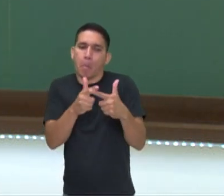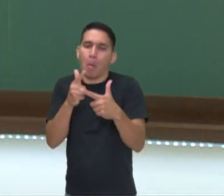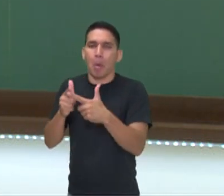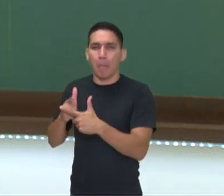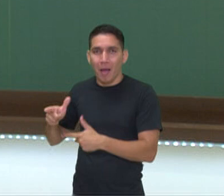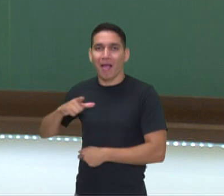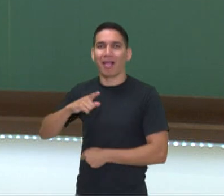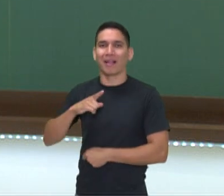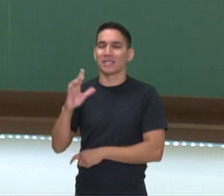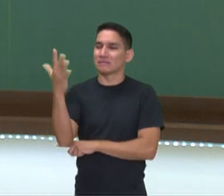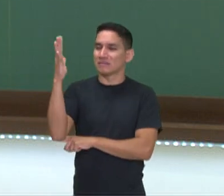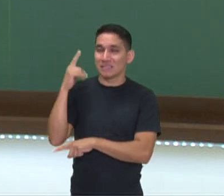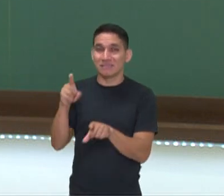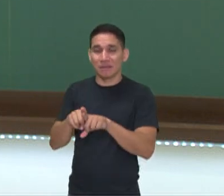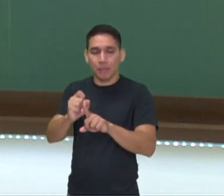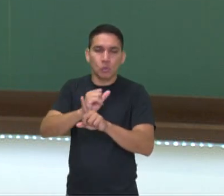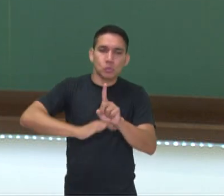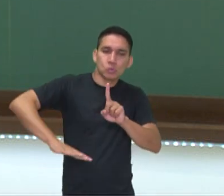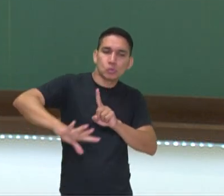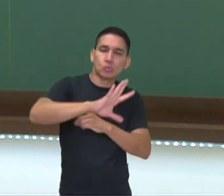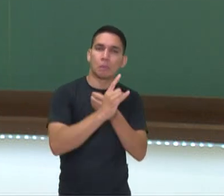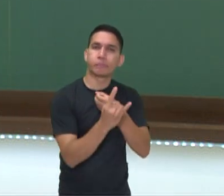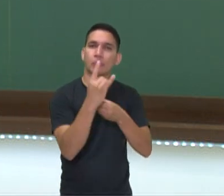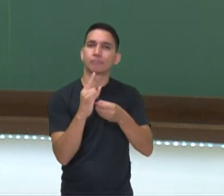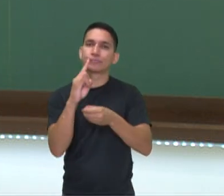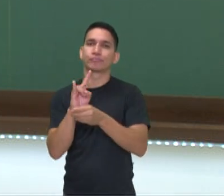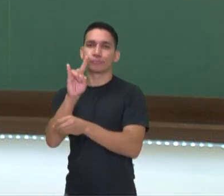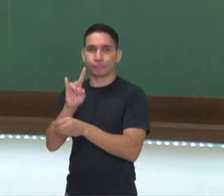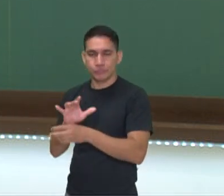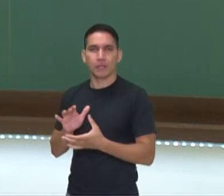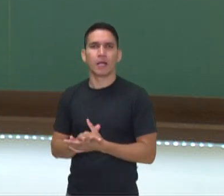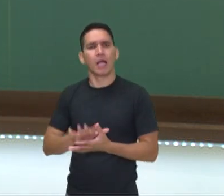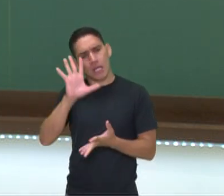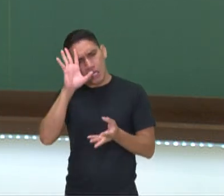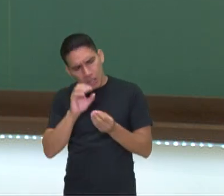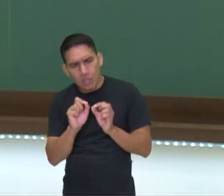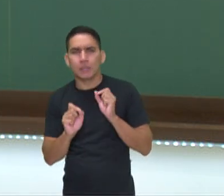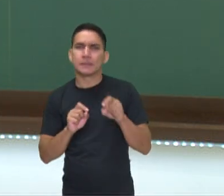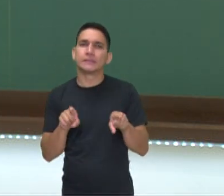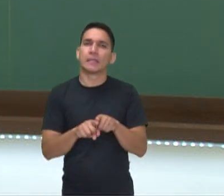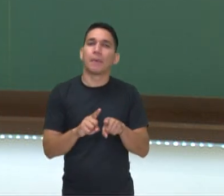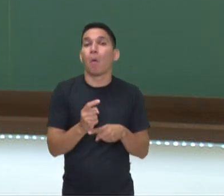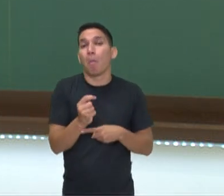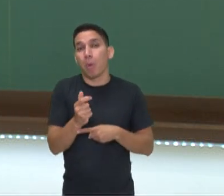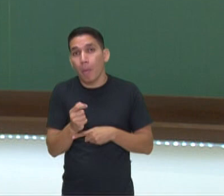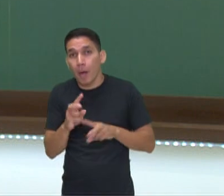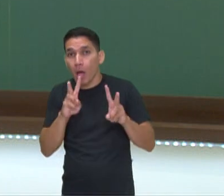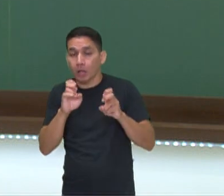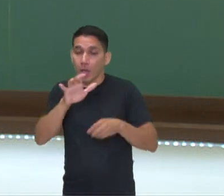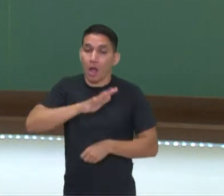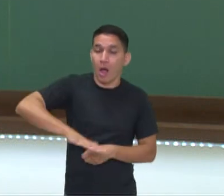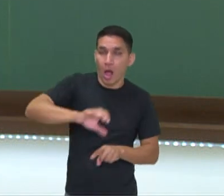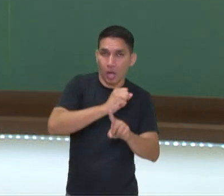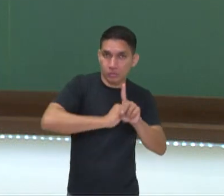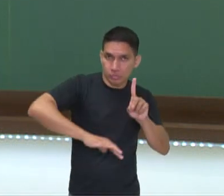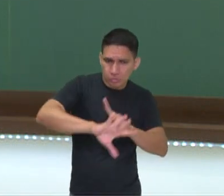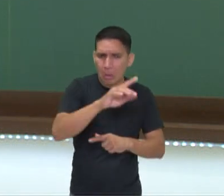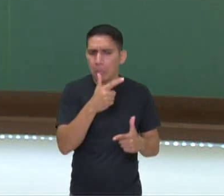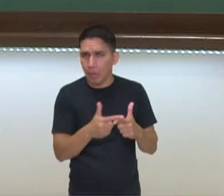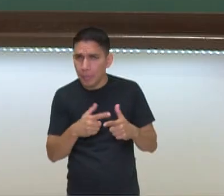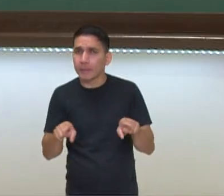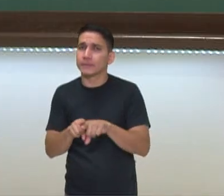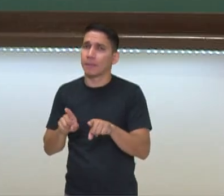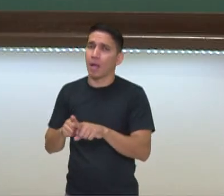ambientais e sociais urbanos. Então nós conhecemos um pouquinho do espaço urbano e os seus problemas, sejam eles sociais ou